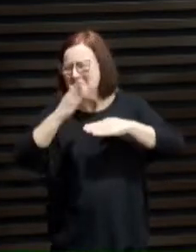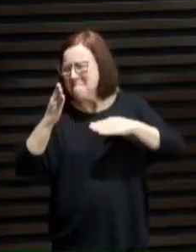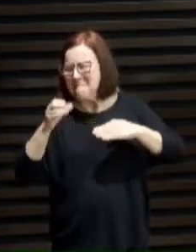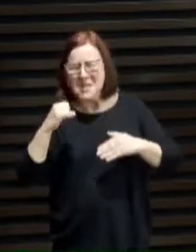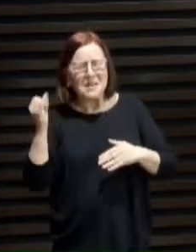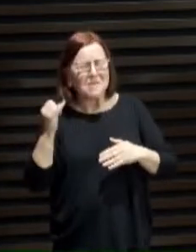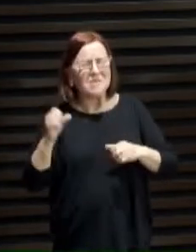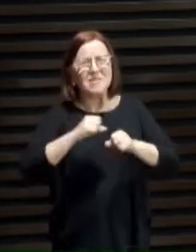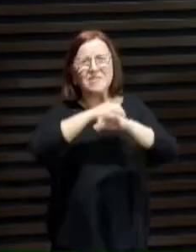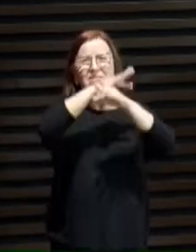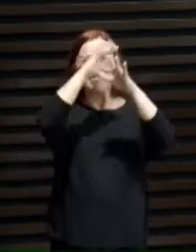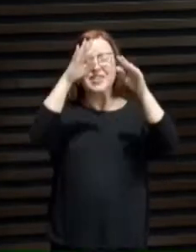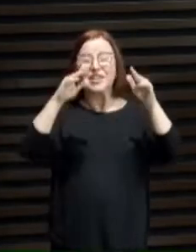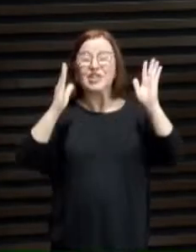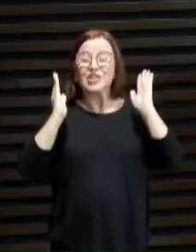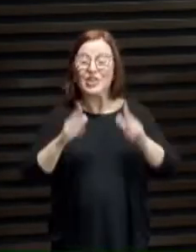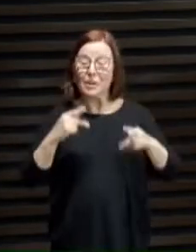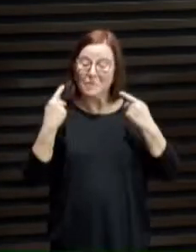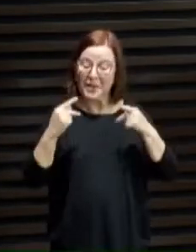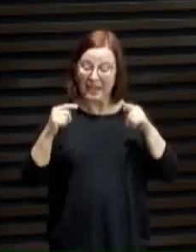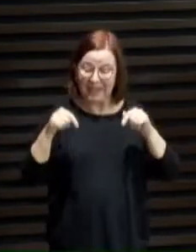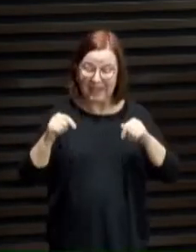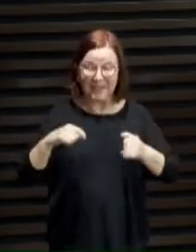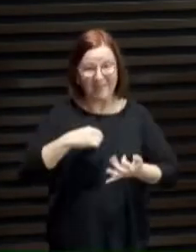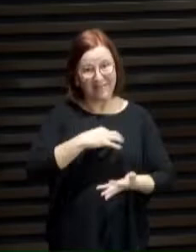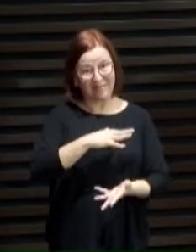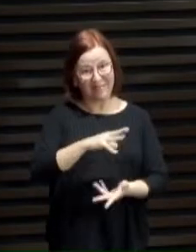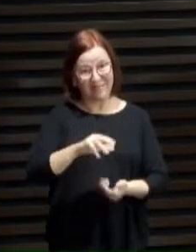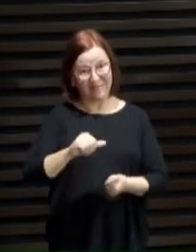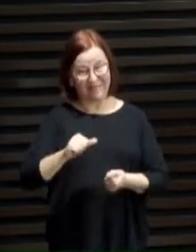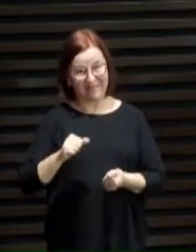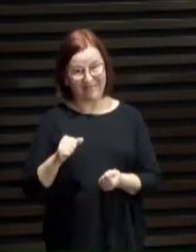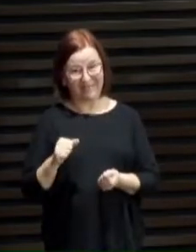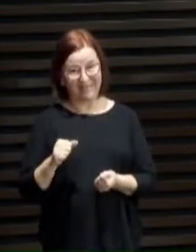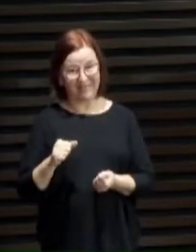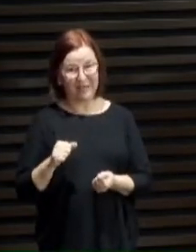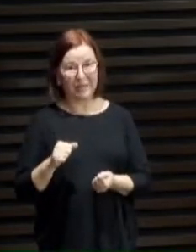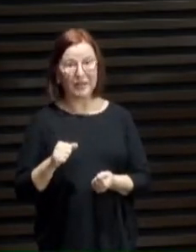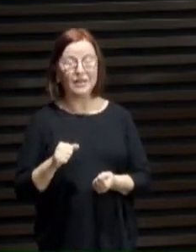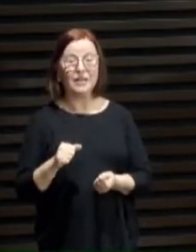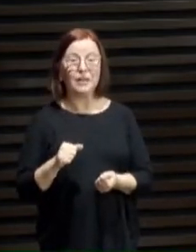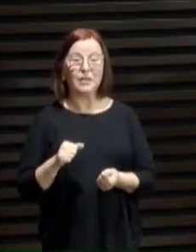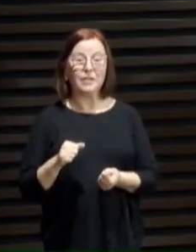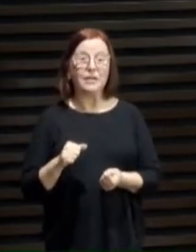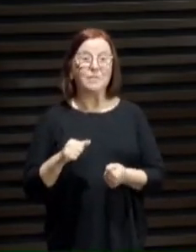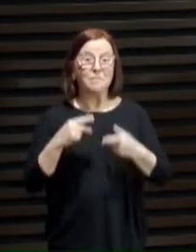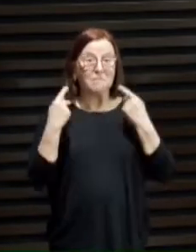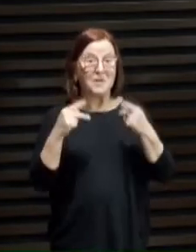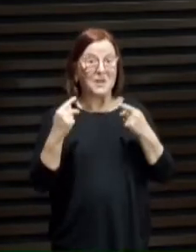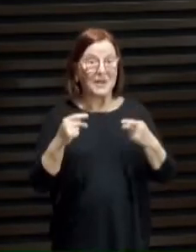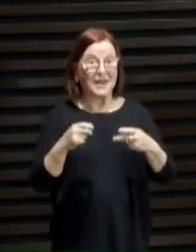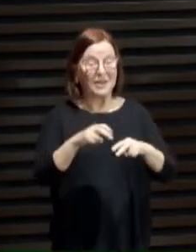face da terra, porque não foi um sermão pregado meramente por um homem, mas por um homem Deus.